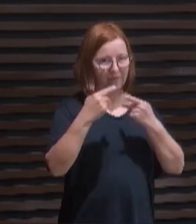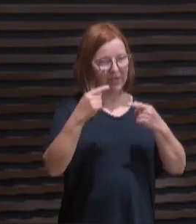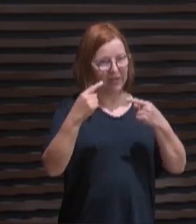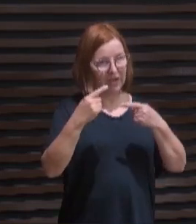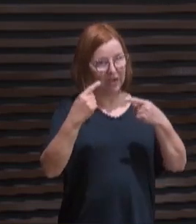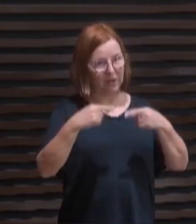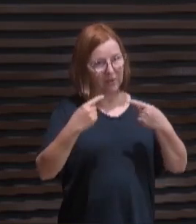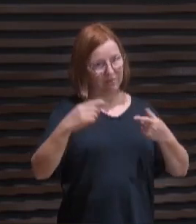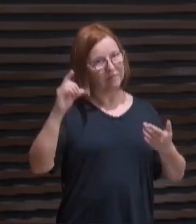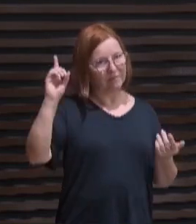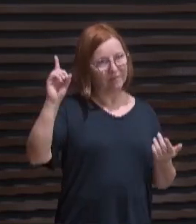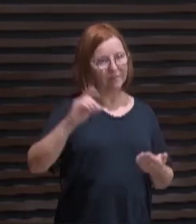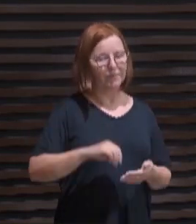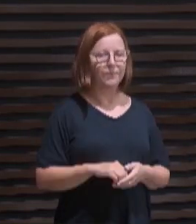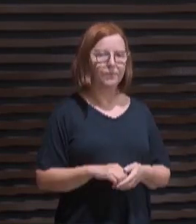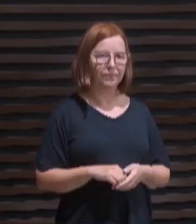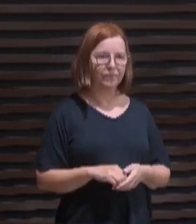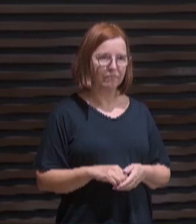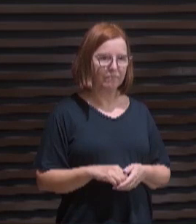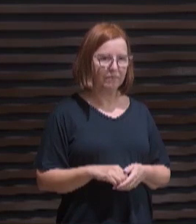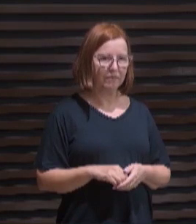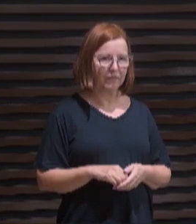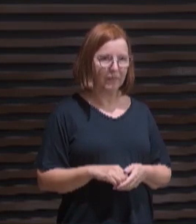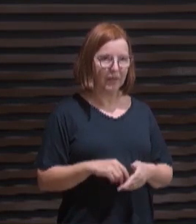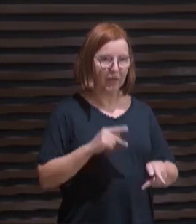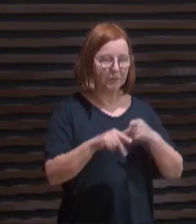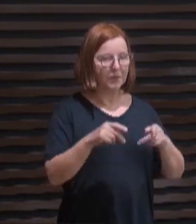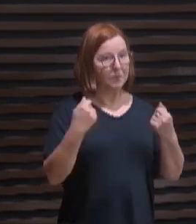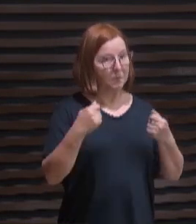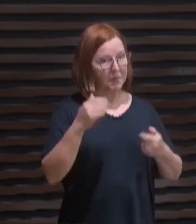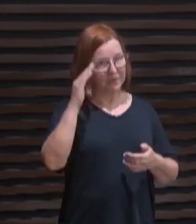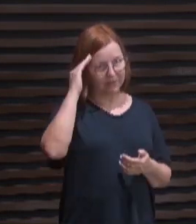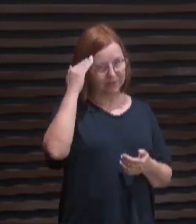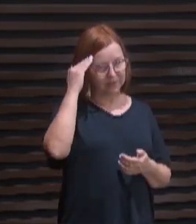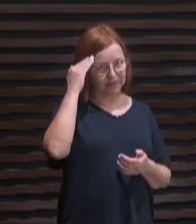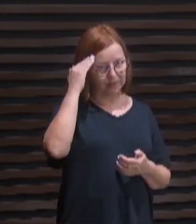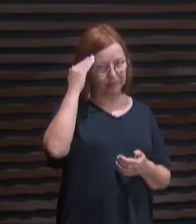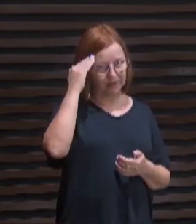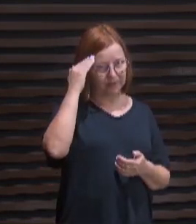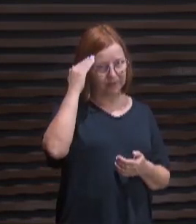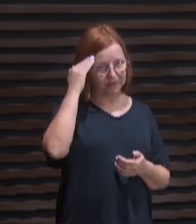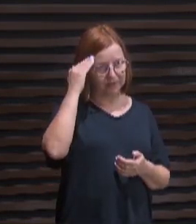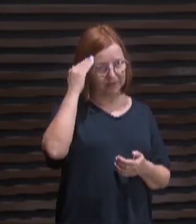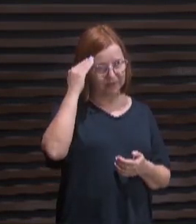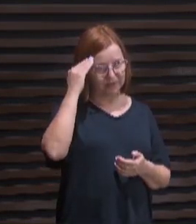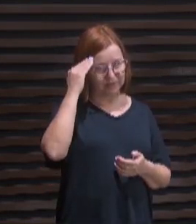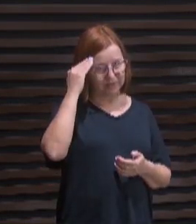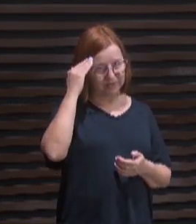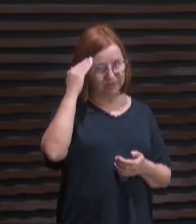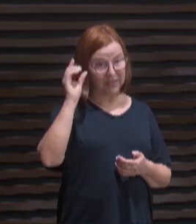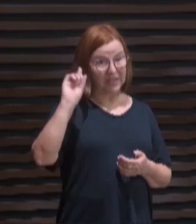saber onde ele está pisando. Ele está pisando diante da santidade de